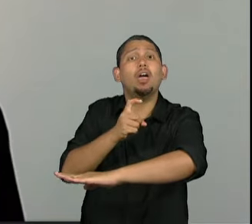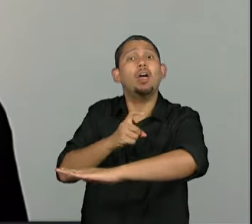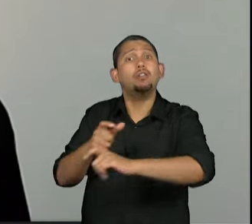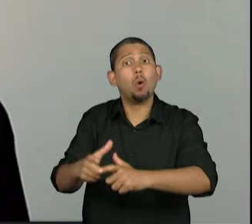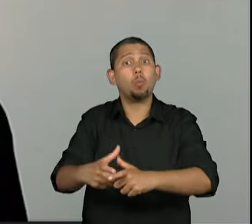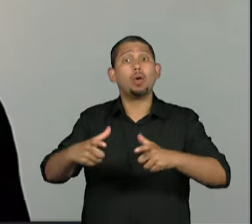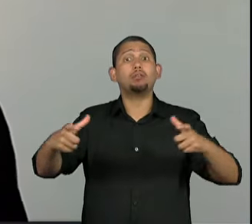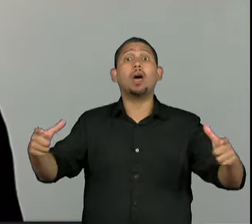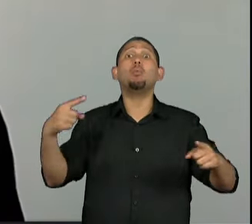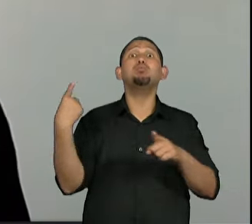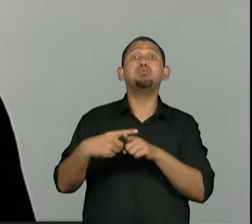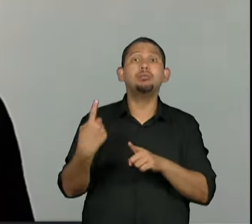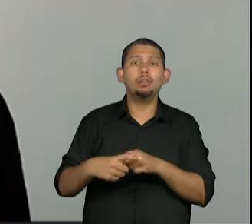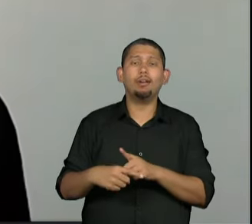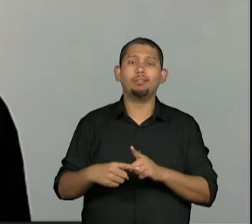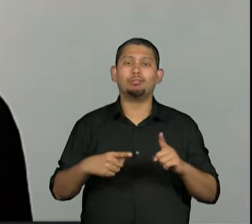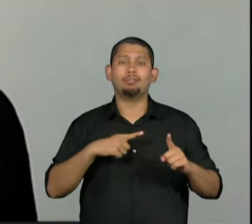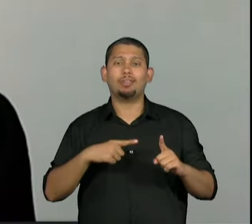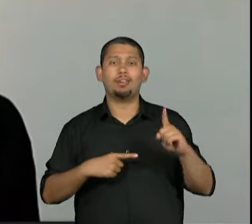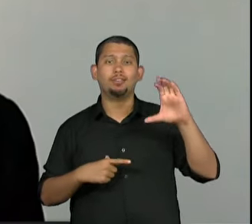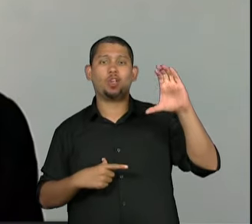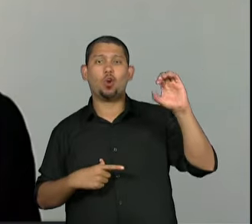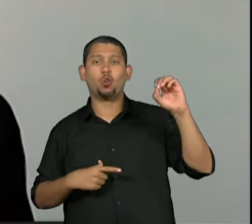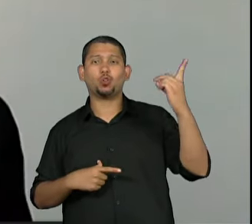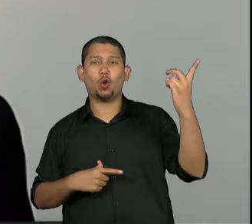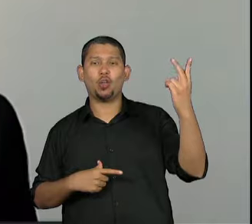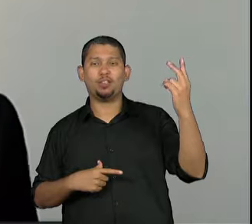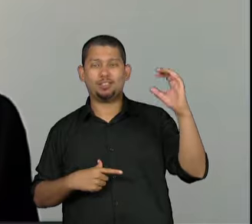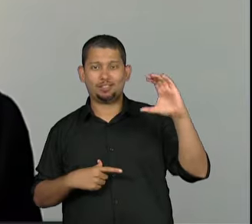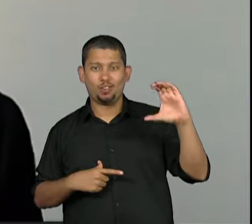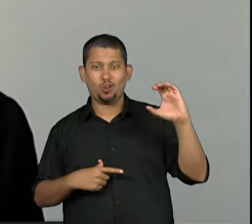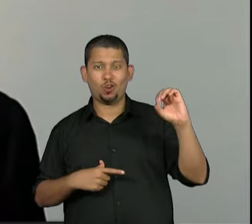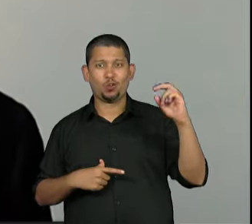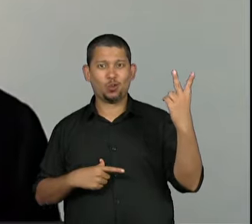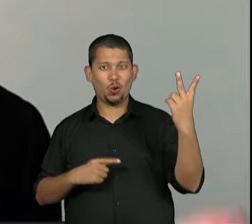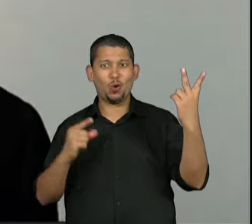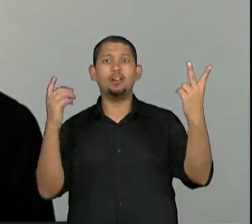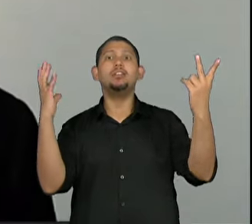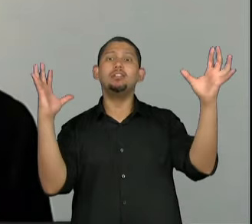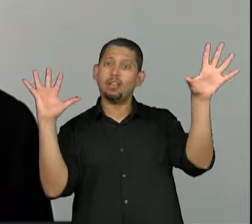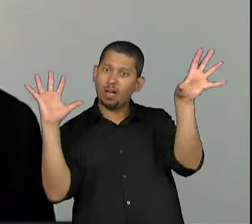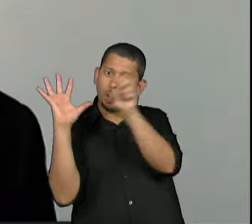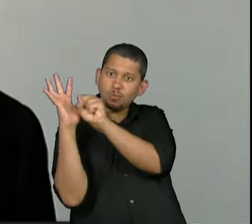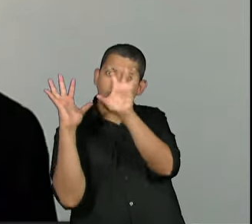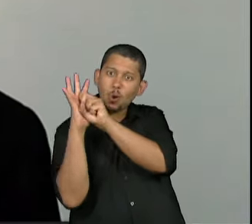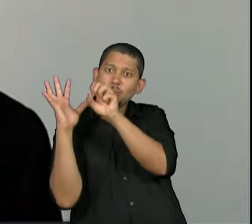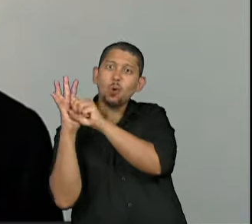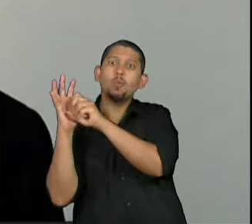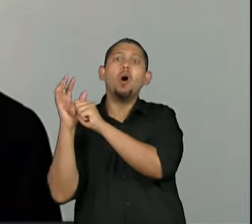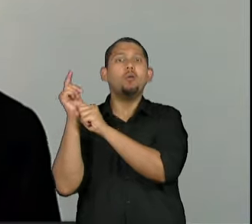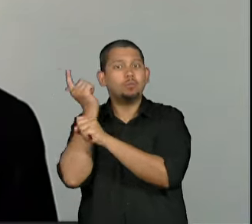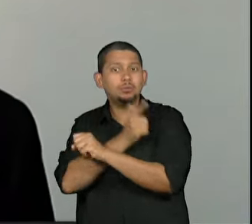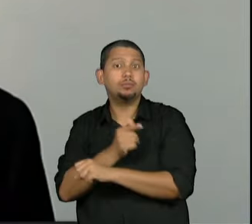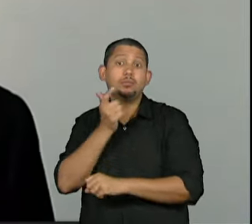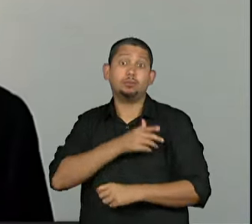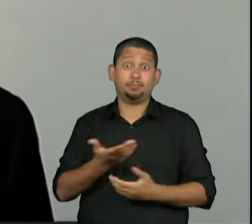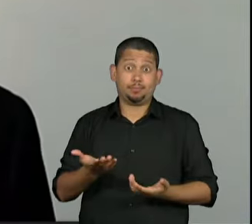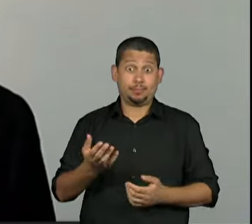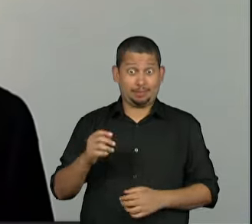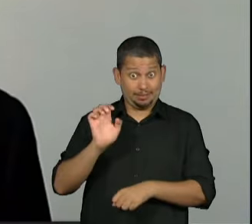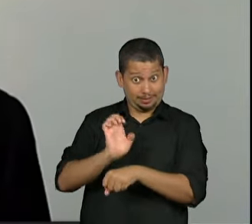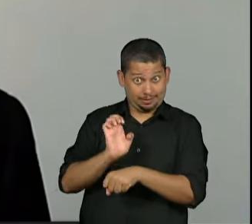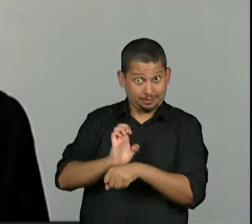de carbono, que é o objetivo. Hoje o estado de São Paulo tem, a despeito de toda a sua agricultura intensiva,